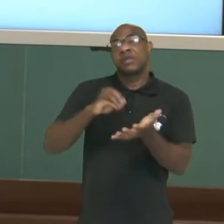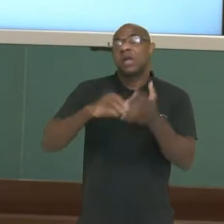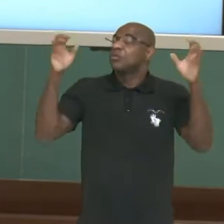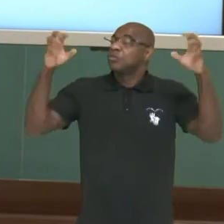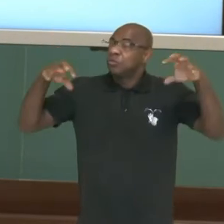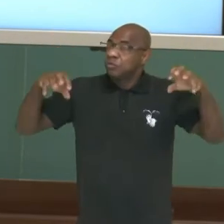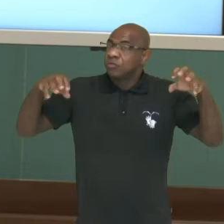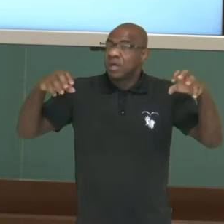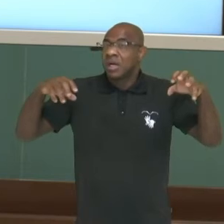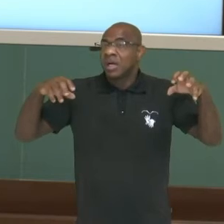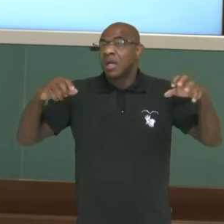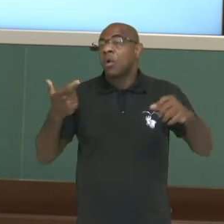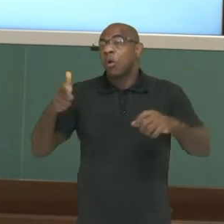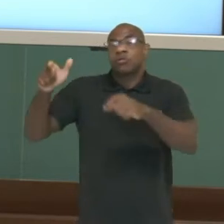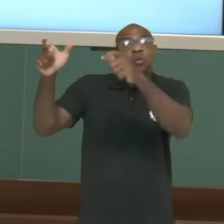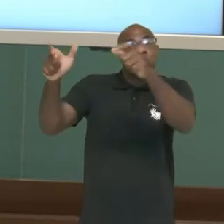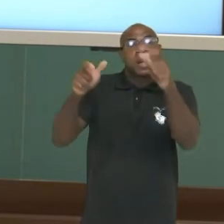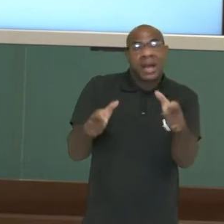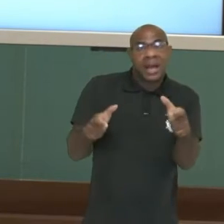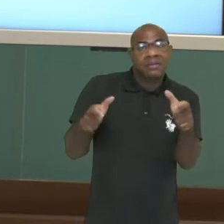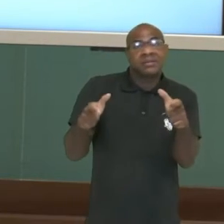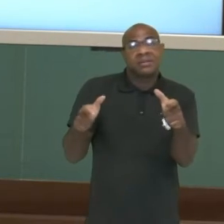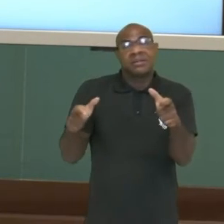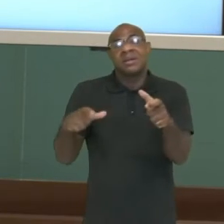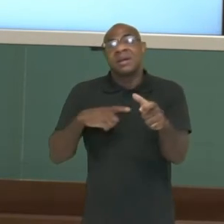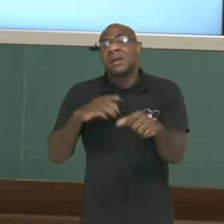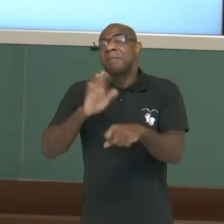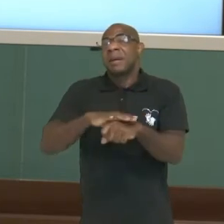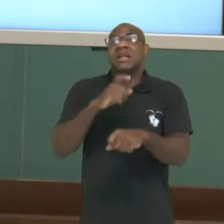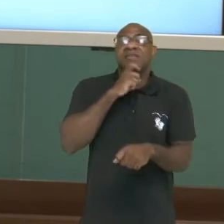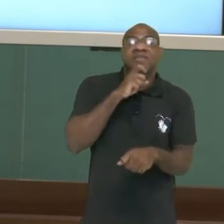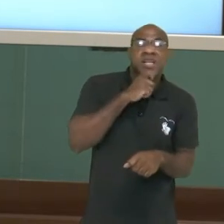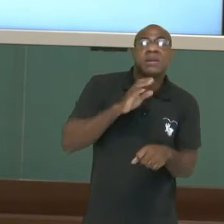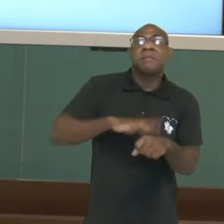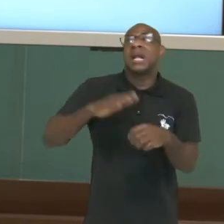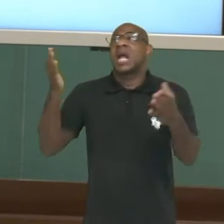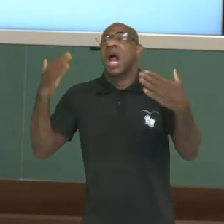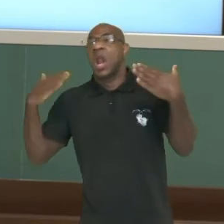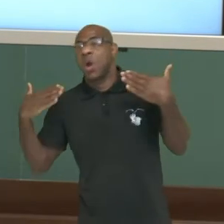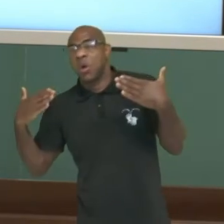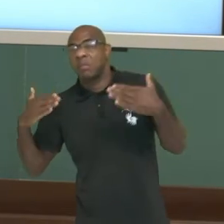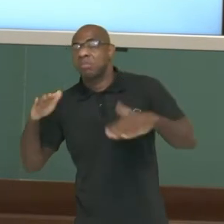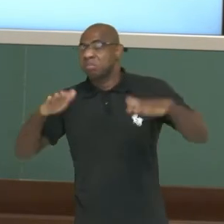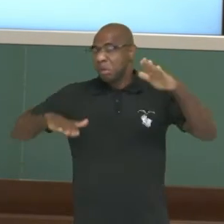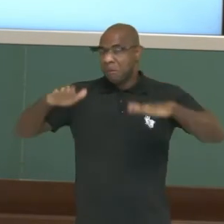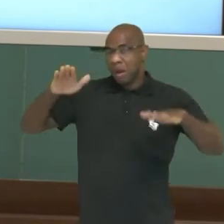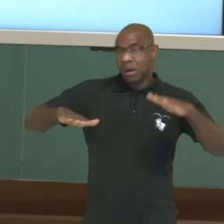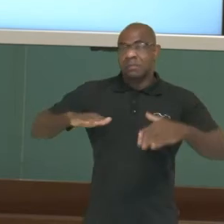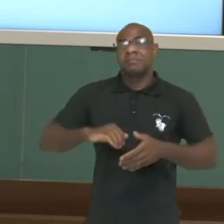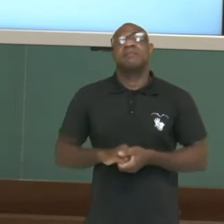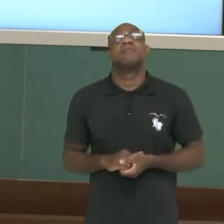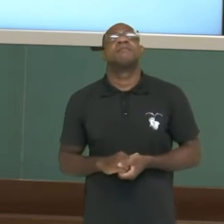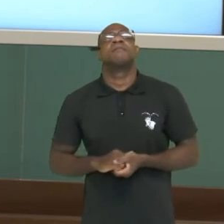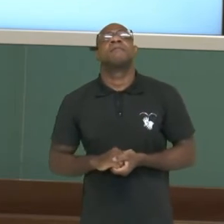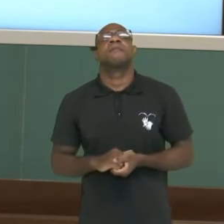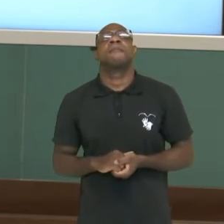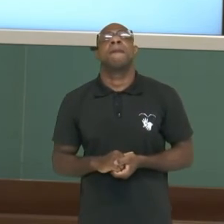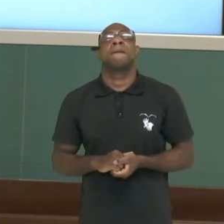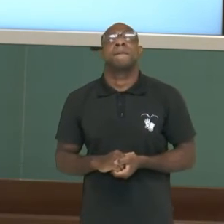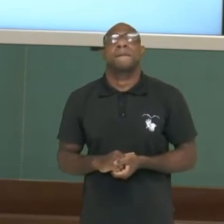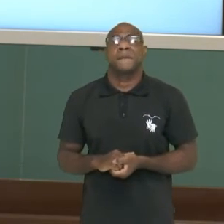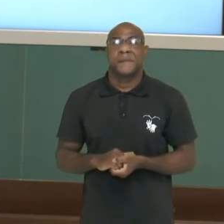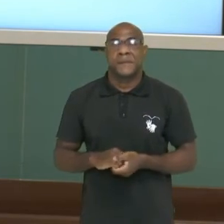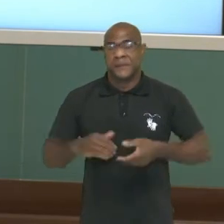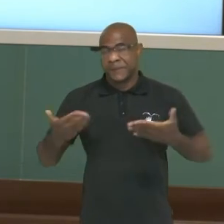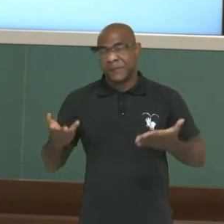pode ter mais chuva em outros lugares, mais frio ou mais calor e assim por diante, ok? Muito bem.